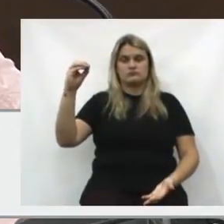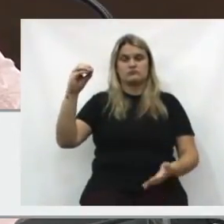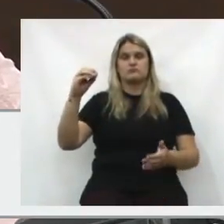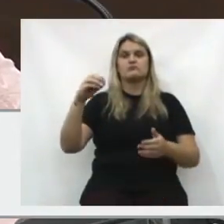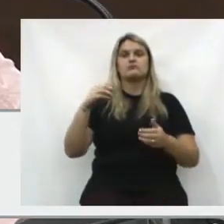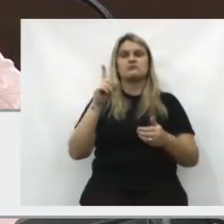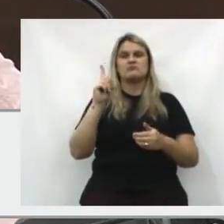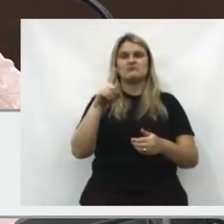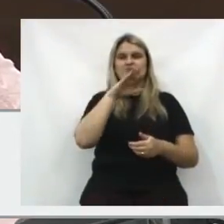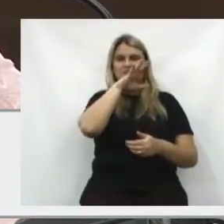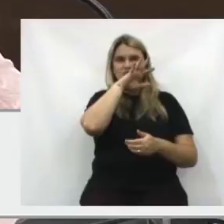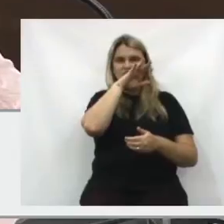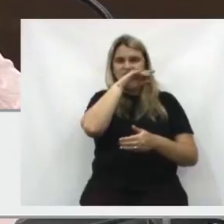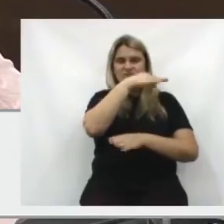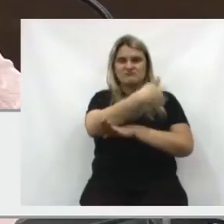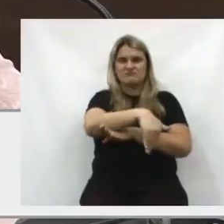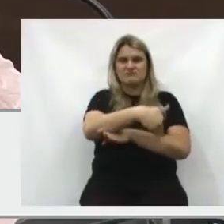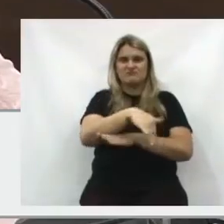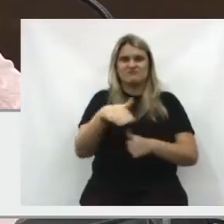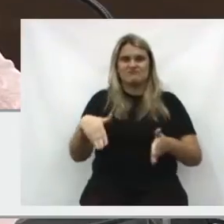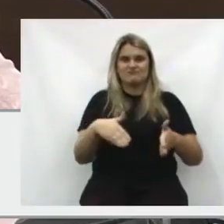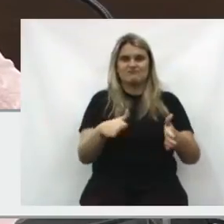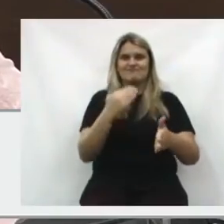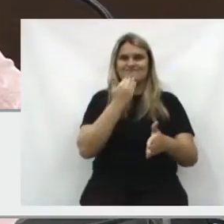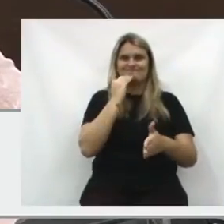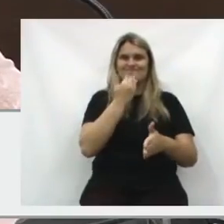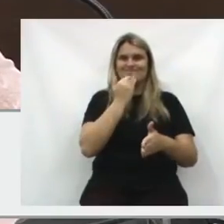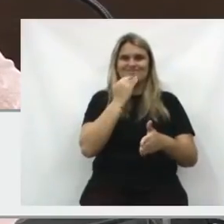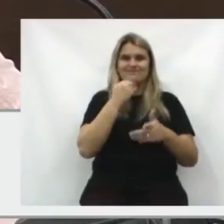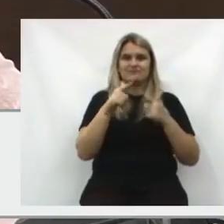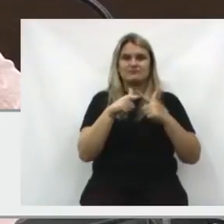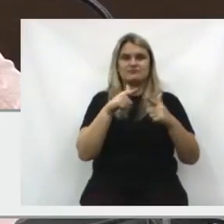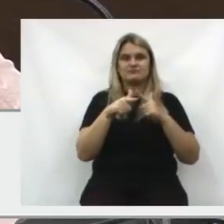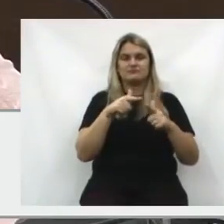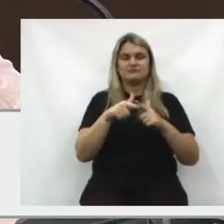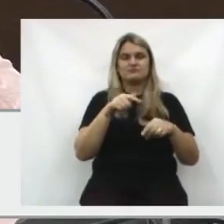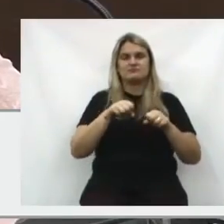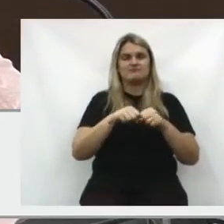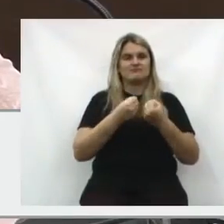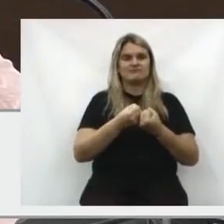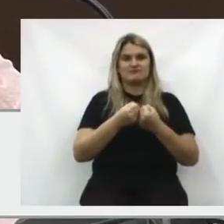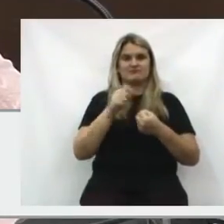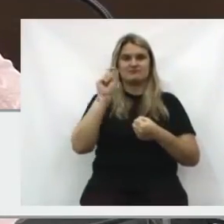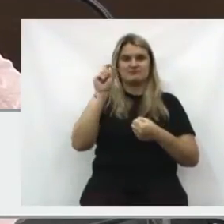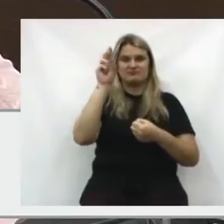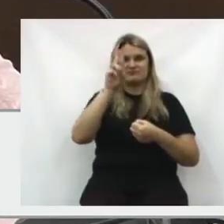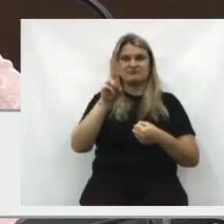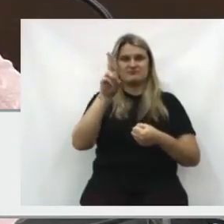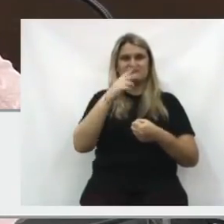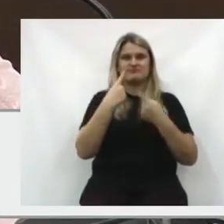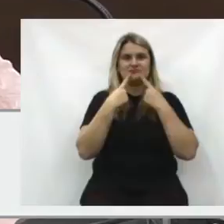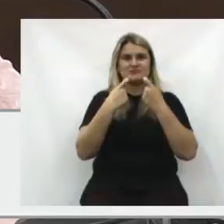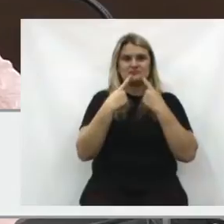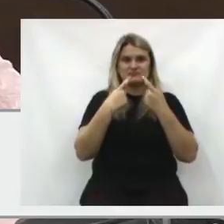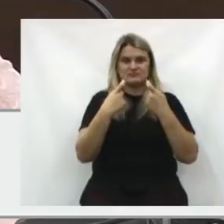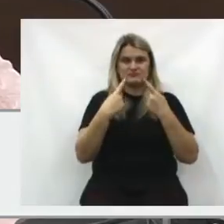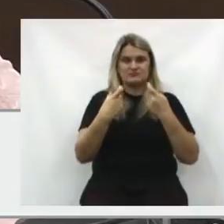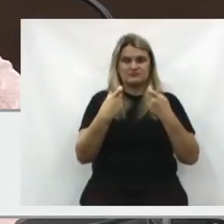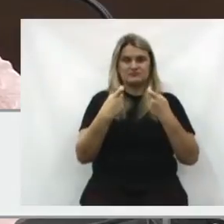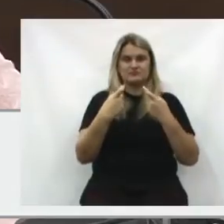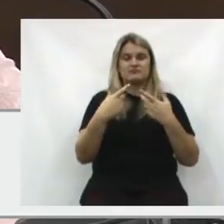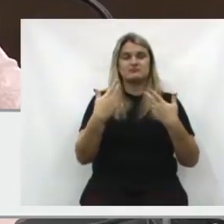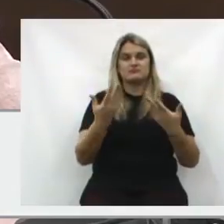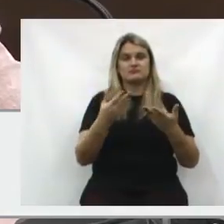que se encontra estreita e em péssimo estado de conservação, causando grandes danos aos